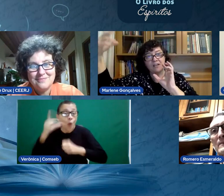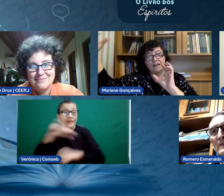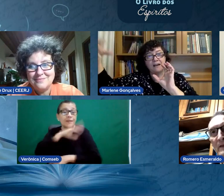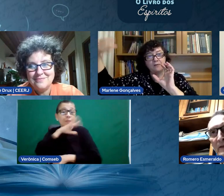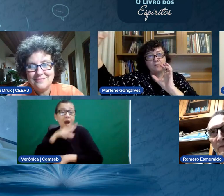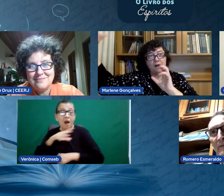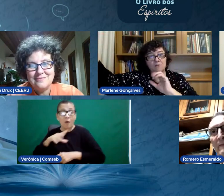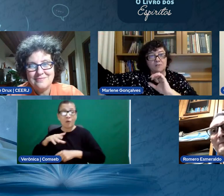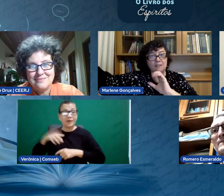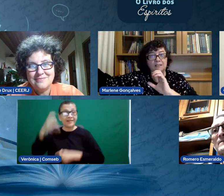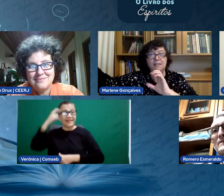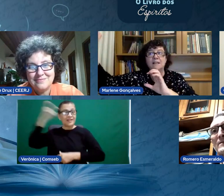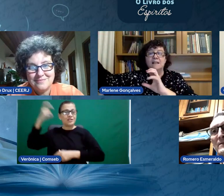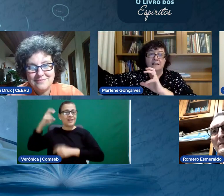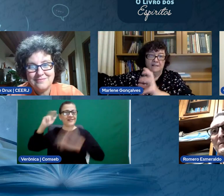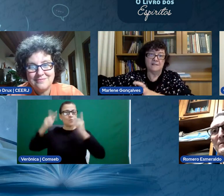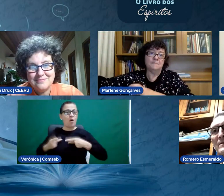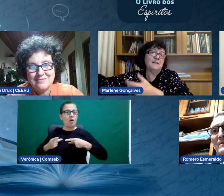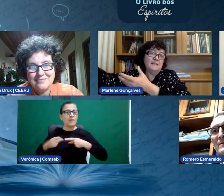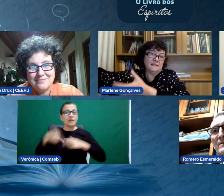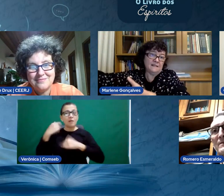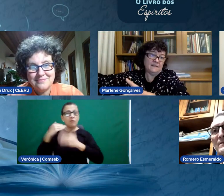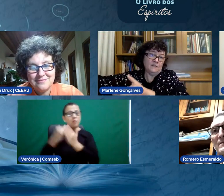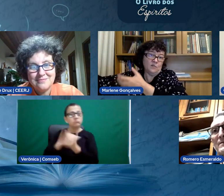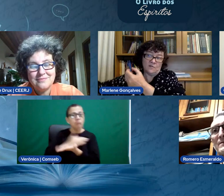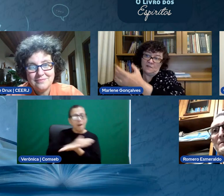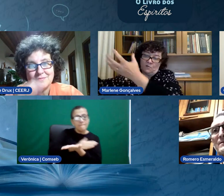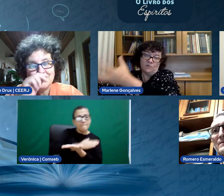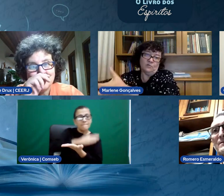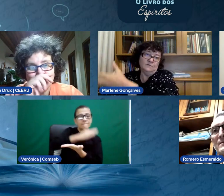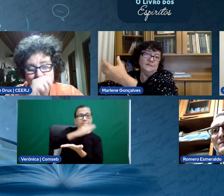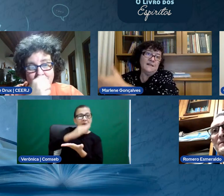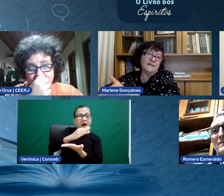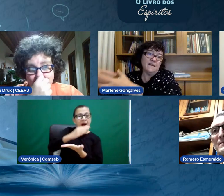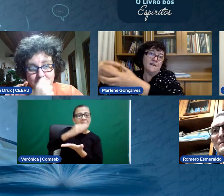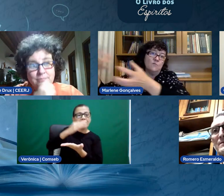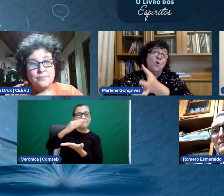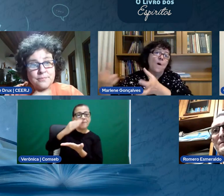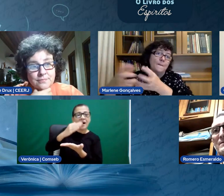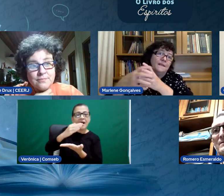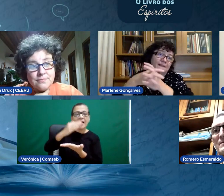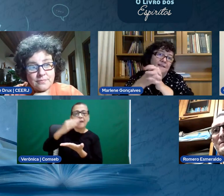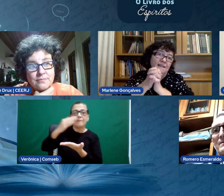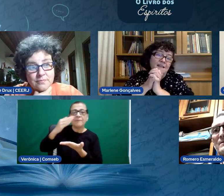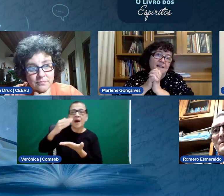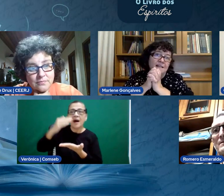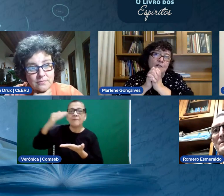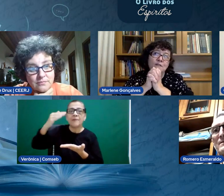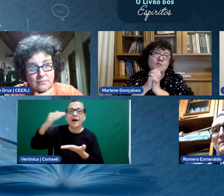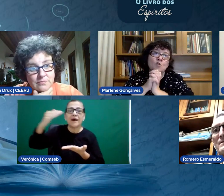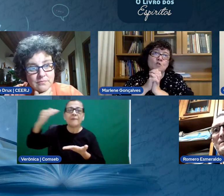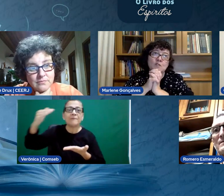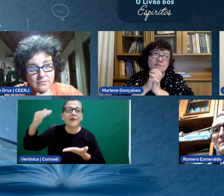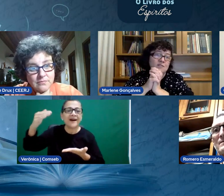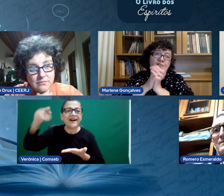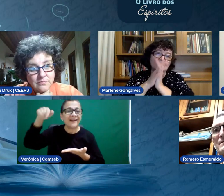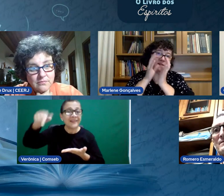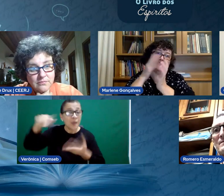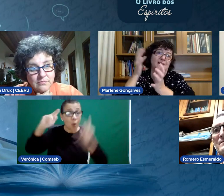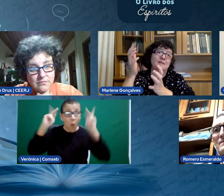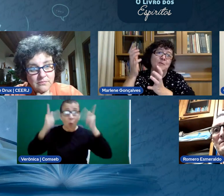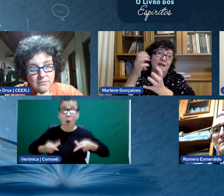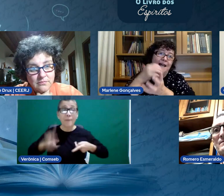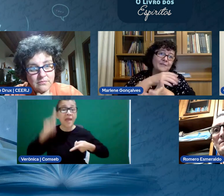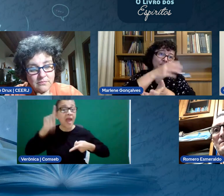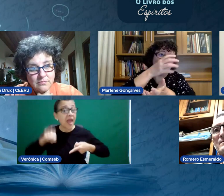fazendo até chegar no auge ali, nesse planeta, nós, enquanto o homem aqui. Então, faz todo